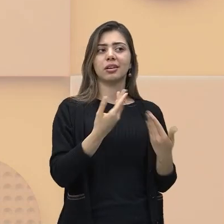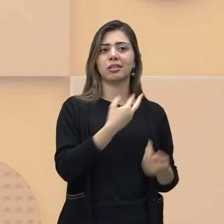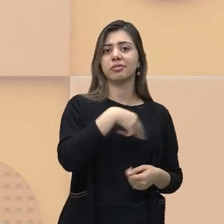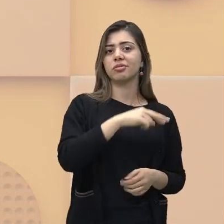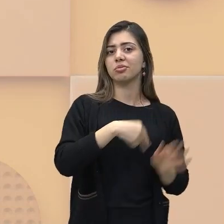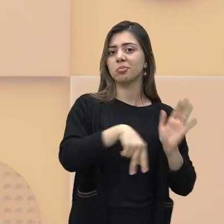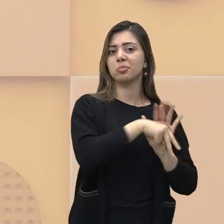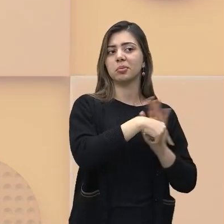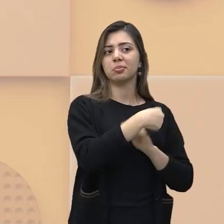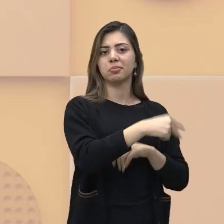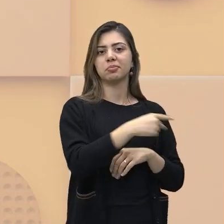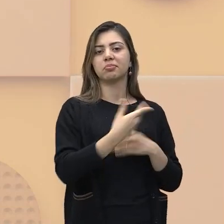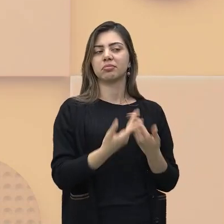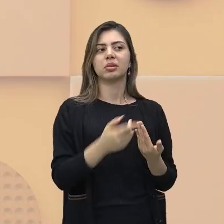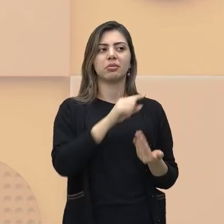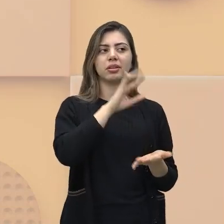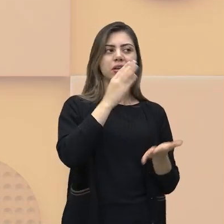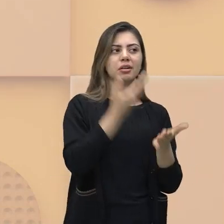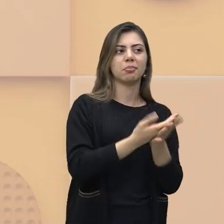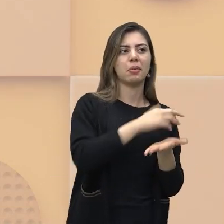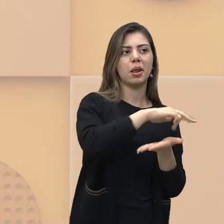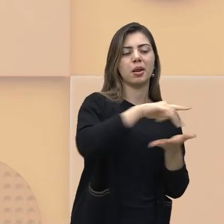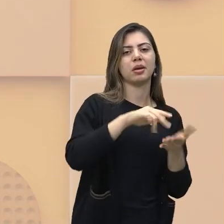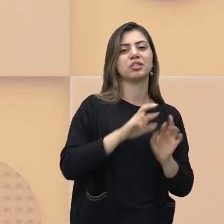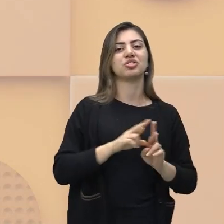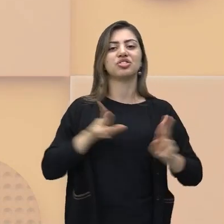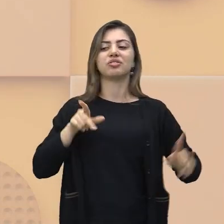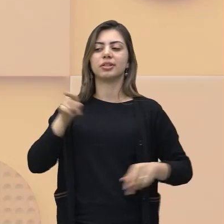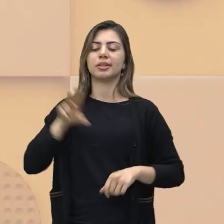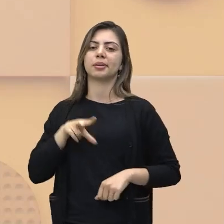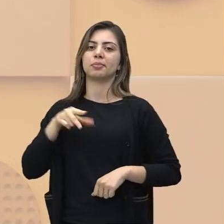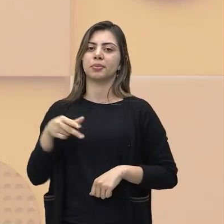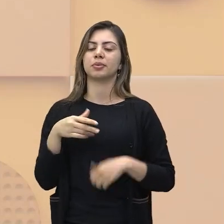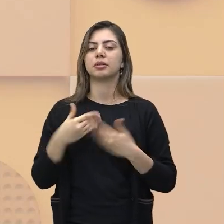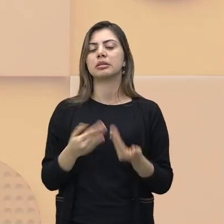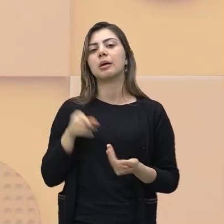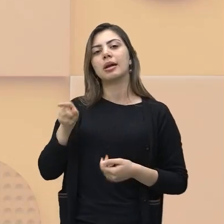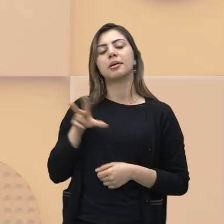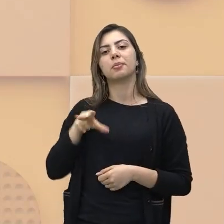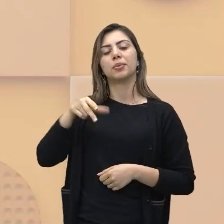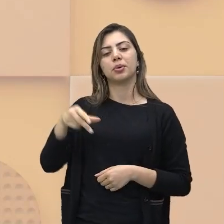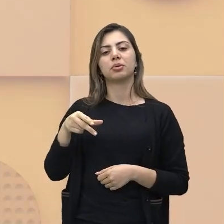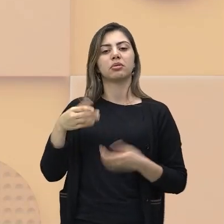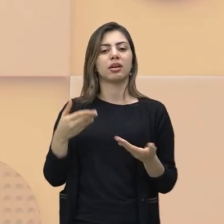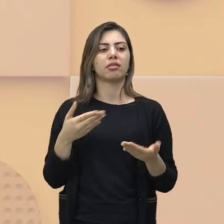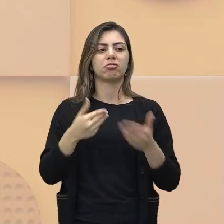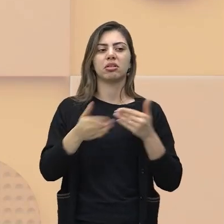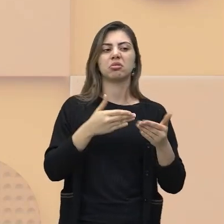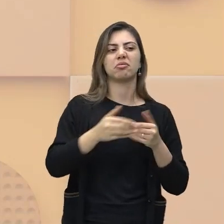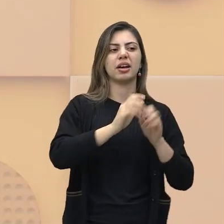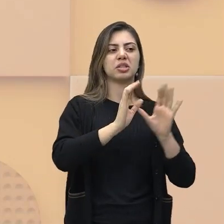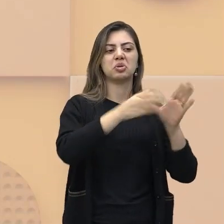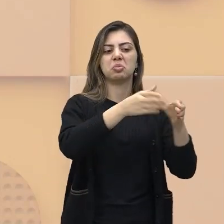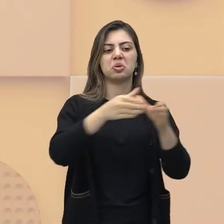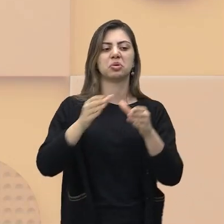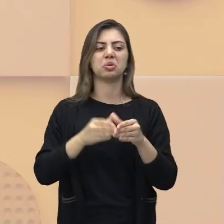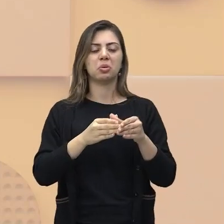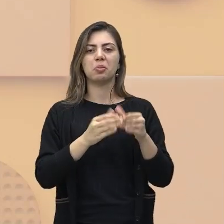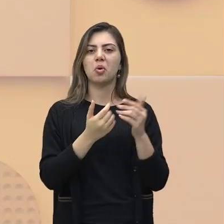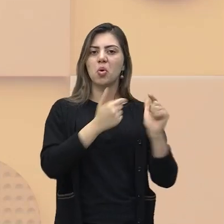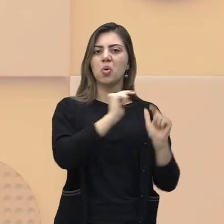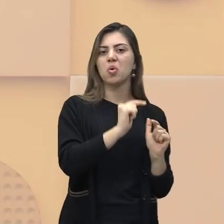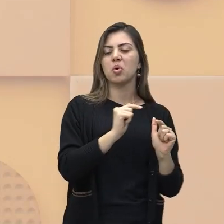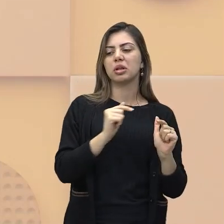religião, suas próprias crenças diferentes do português. Então, para o português, nesse momento, qualquer um outro ser que